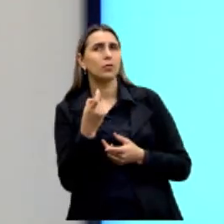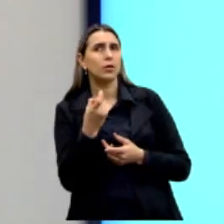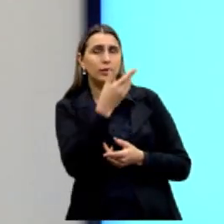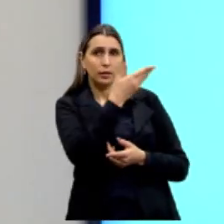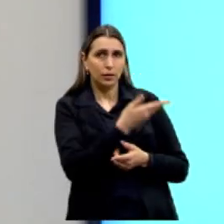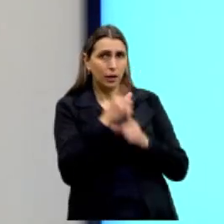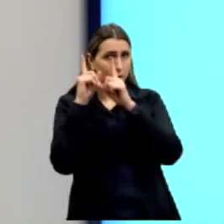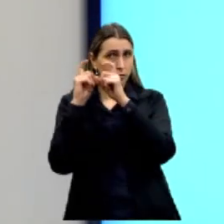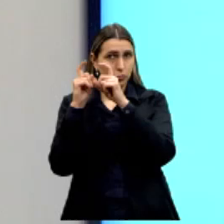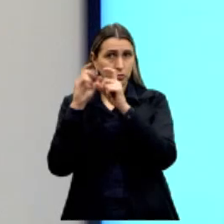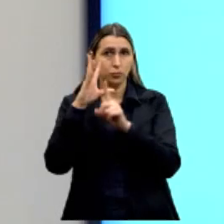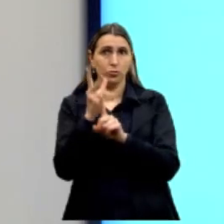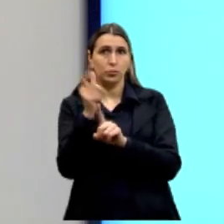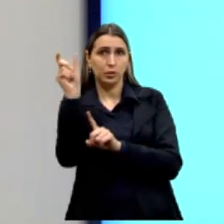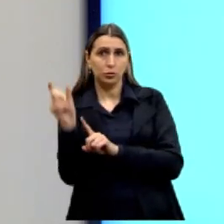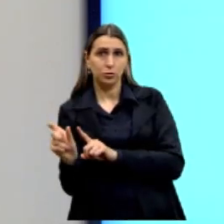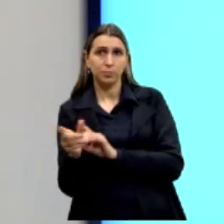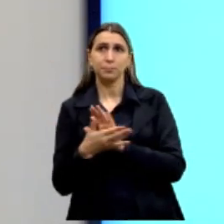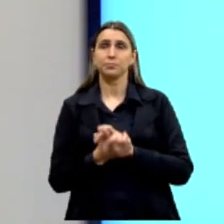tá